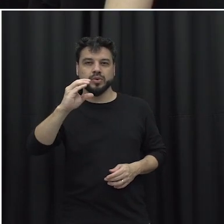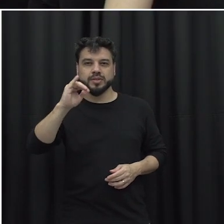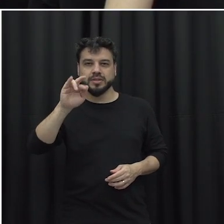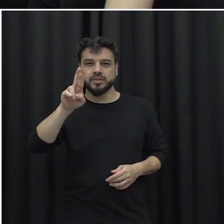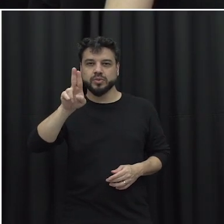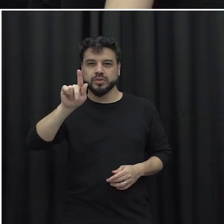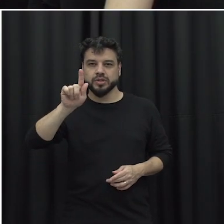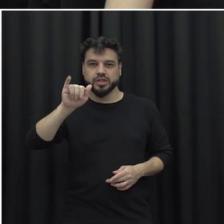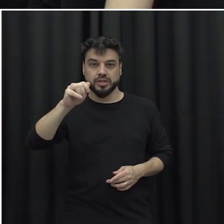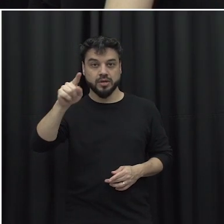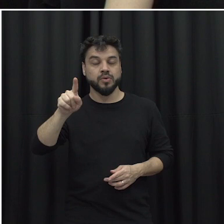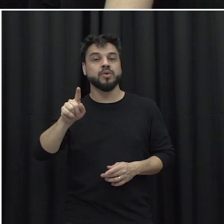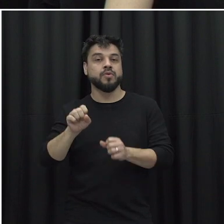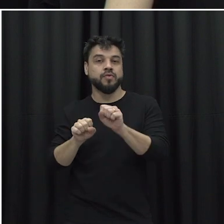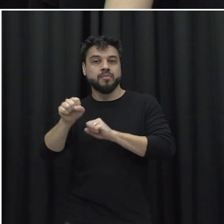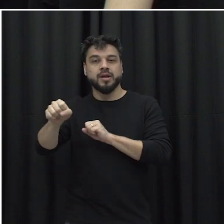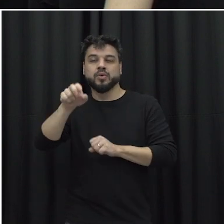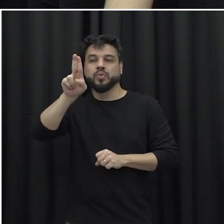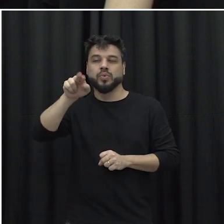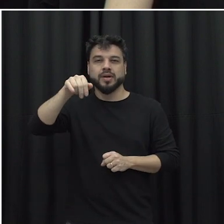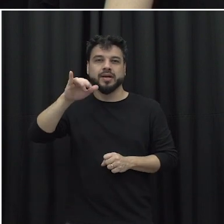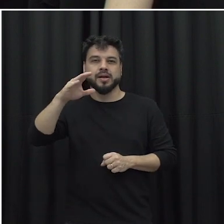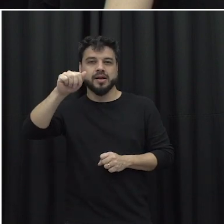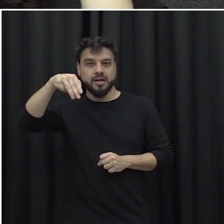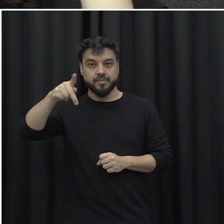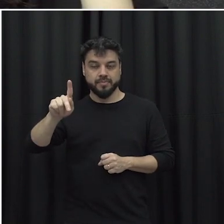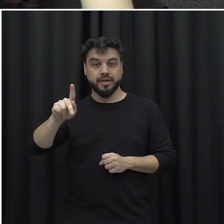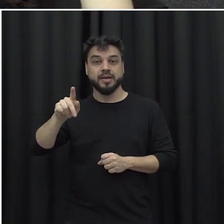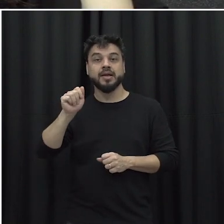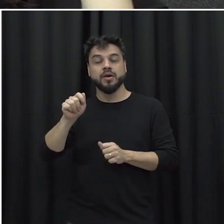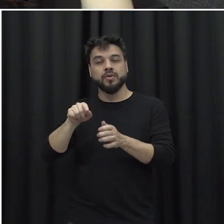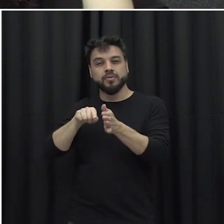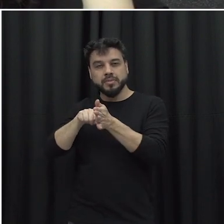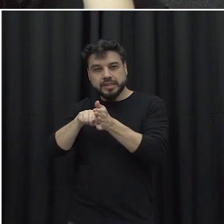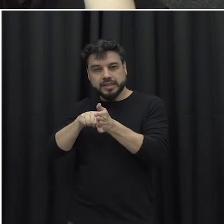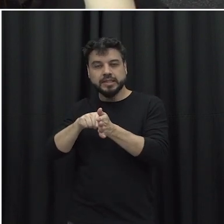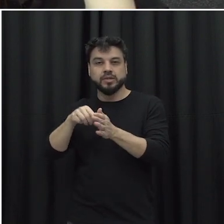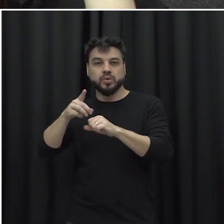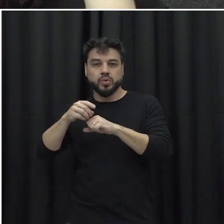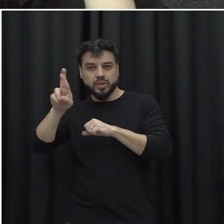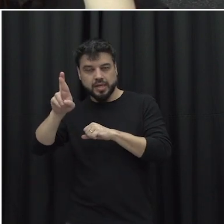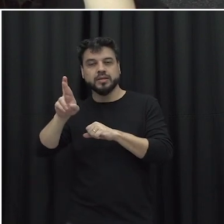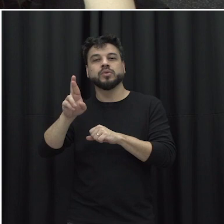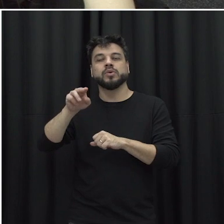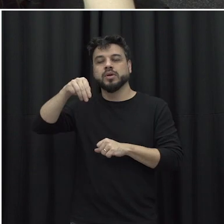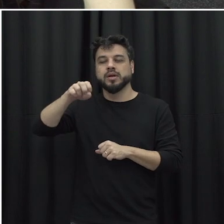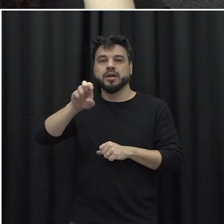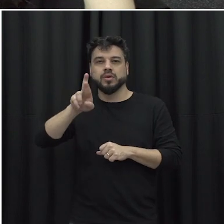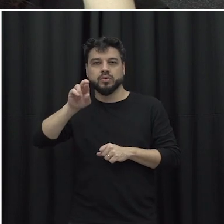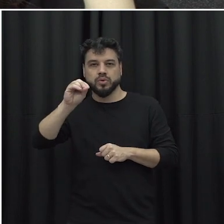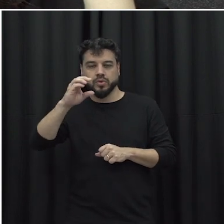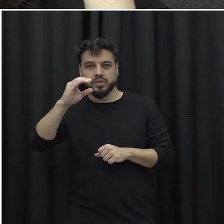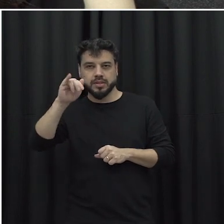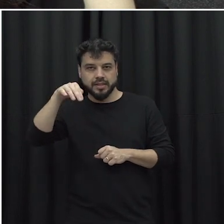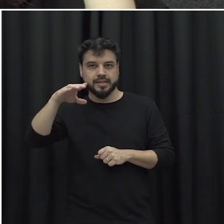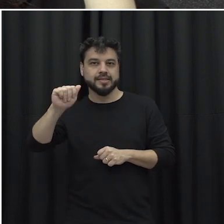pela Unicamp, em Campinas, e fiz meu doutorado em neurociências também na mesma universidade. E hoje sou